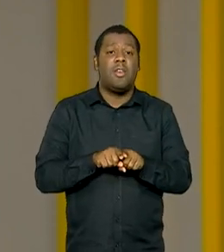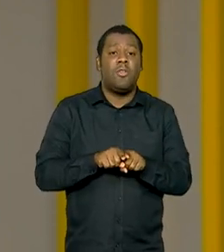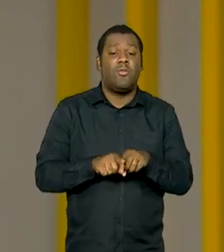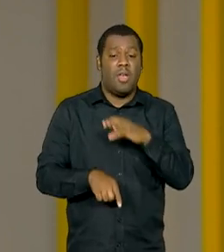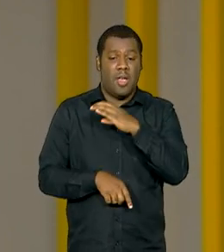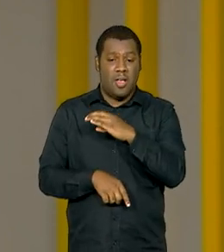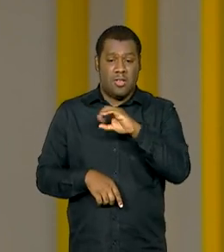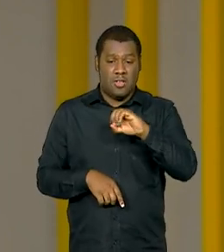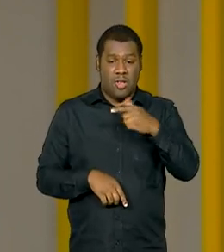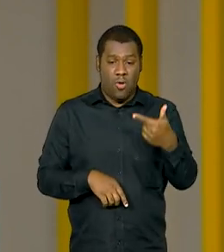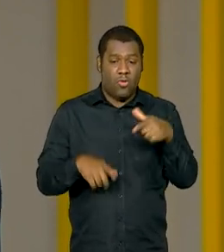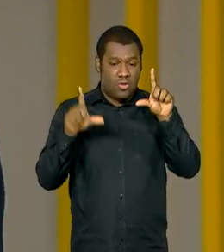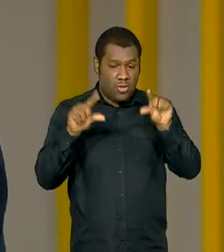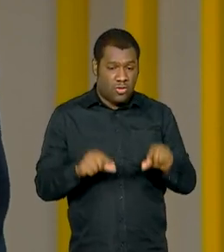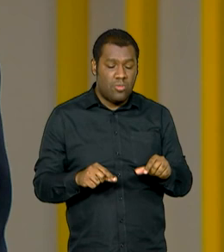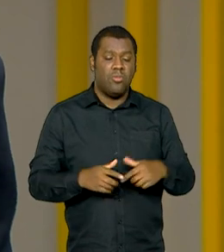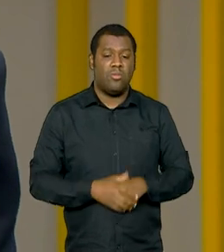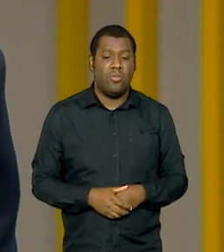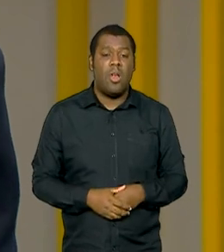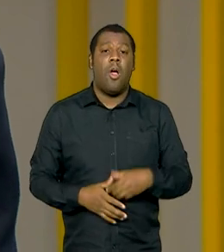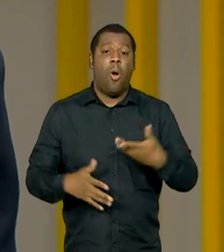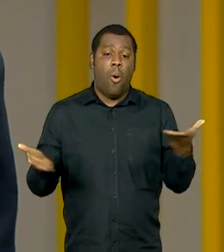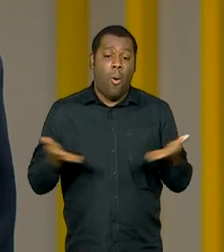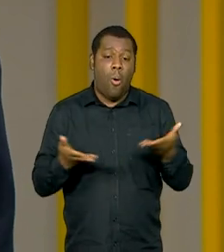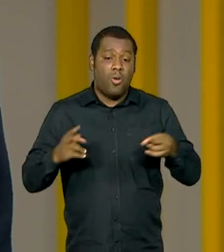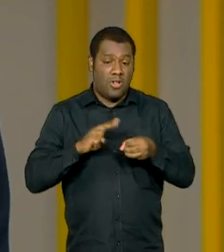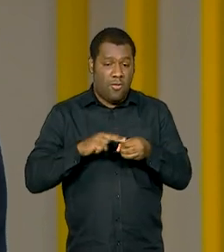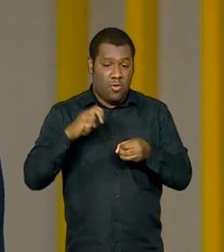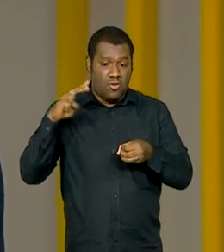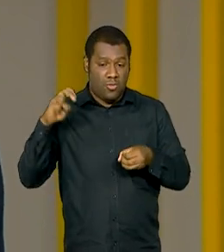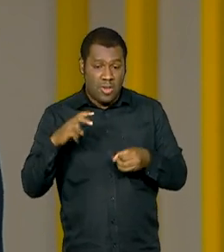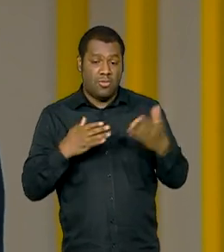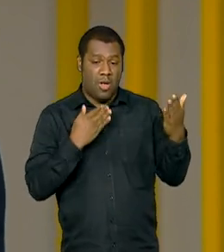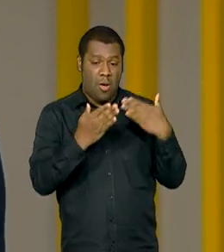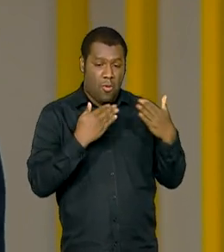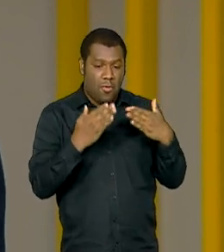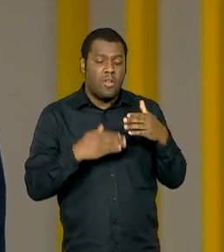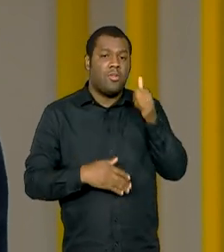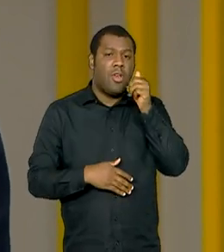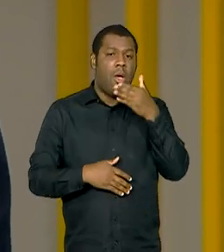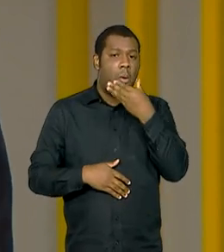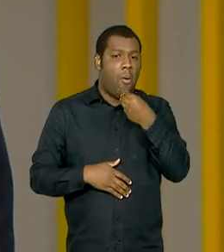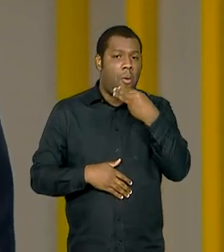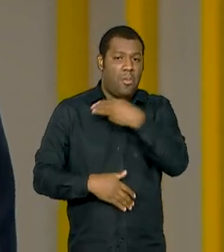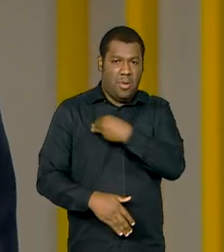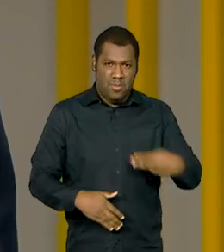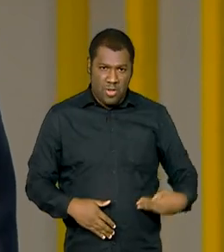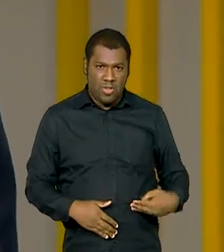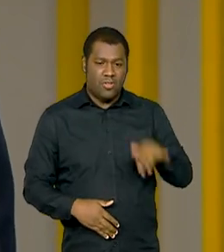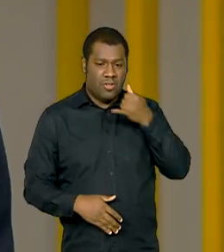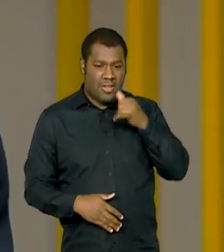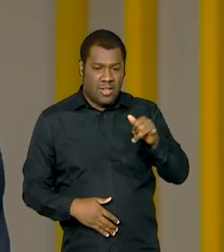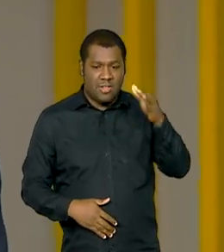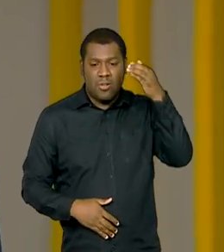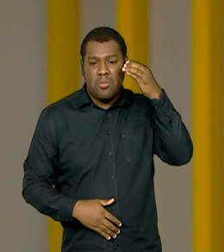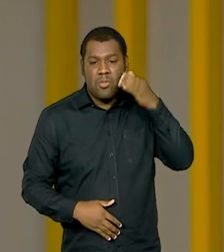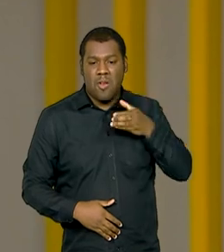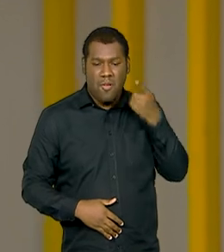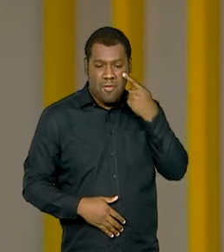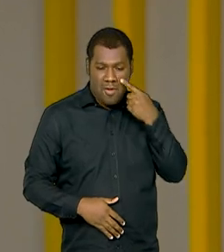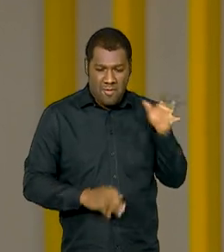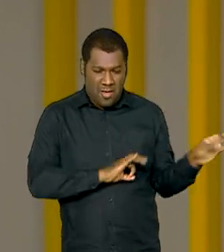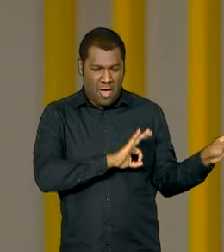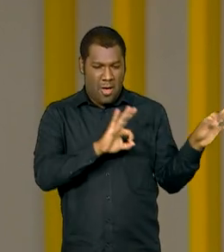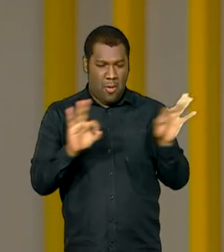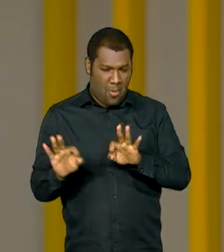climáticas sobre esse assunto A Voz do Brasil conversou com o ministro de Minas e energia Alexandre Silveira confira